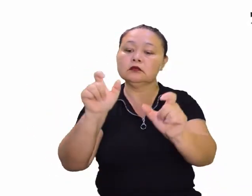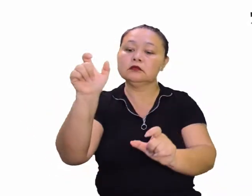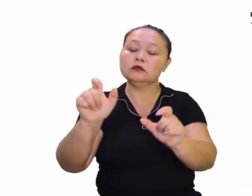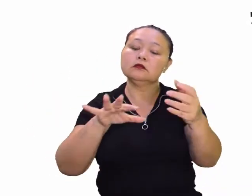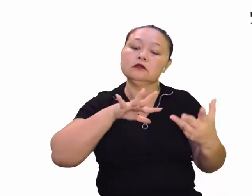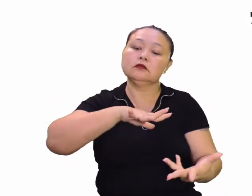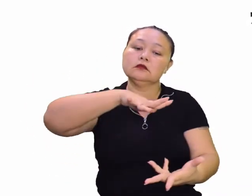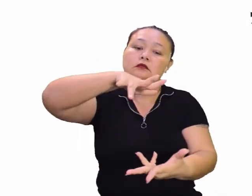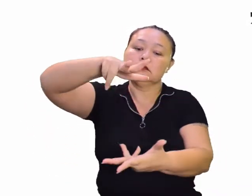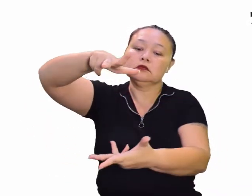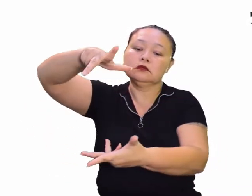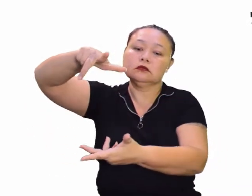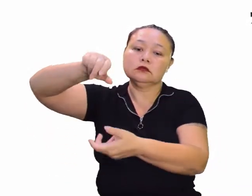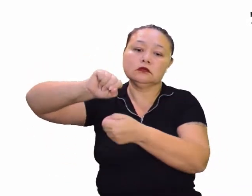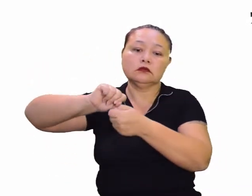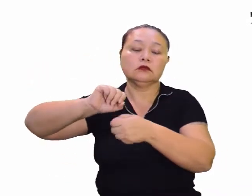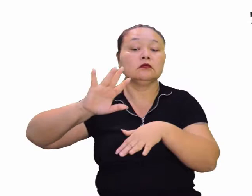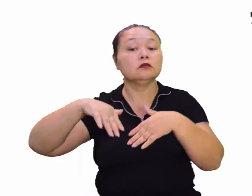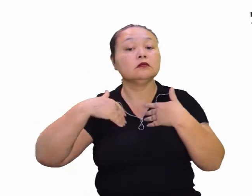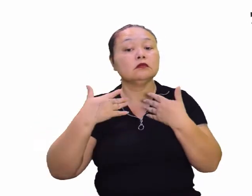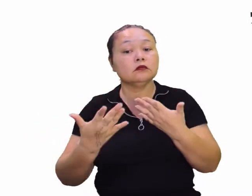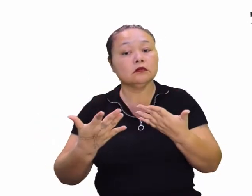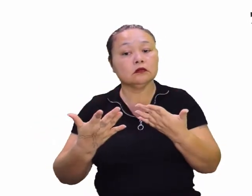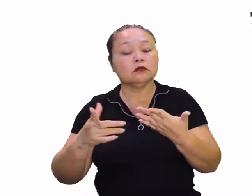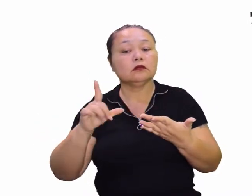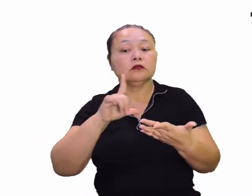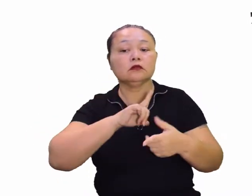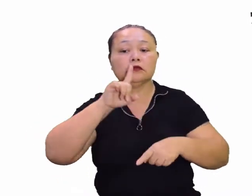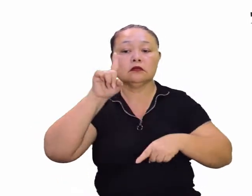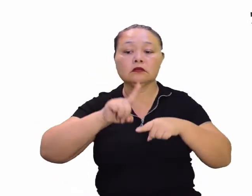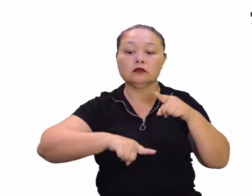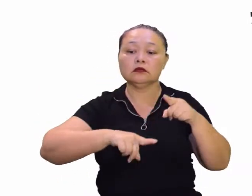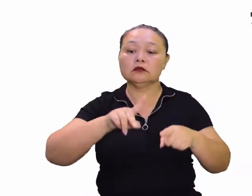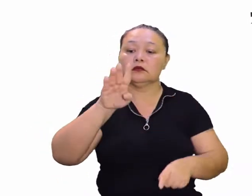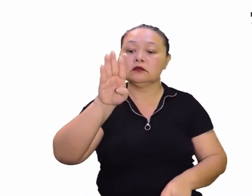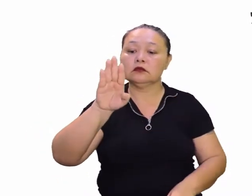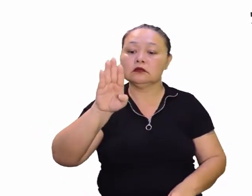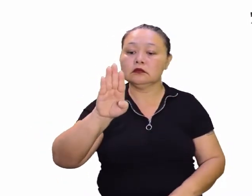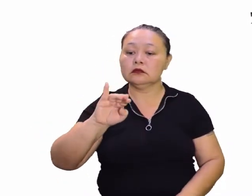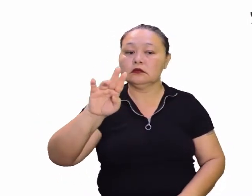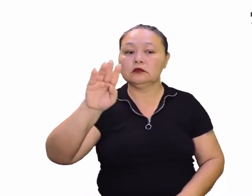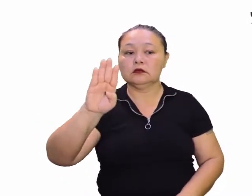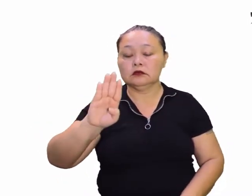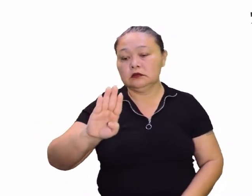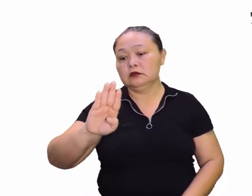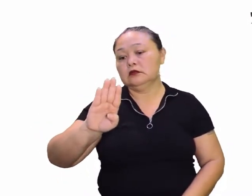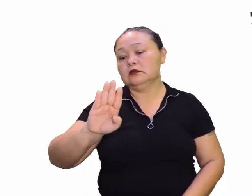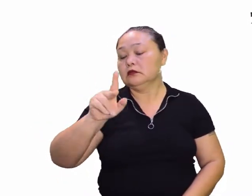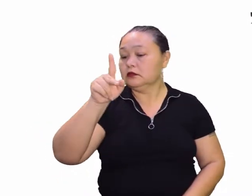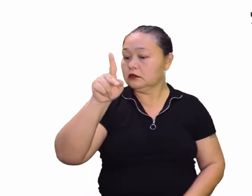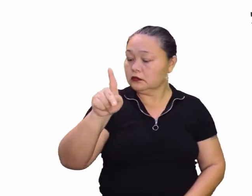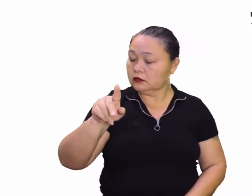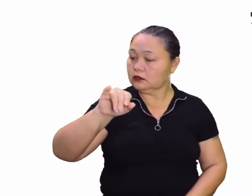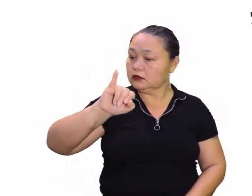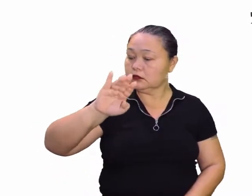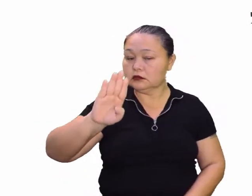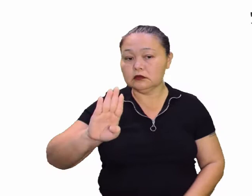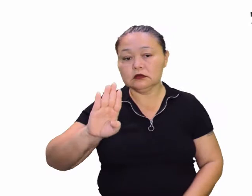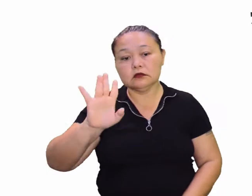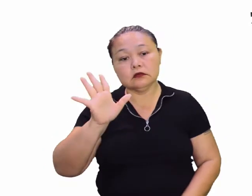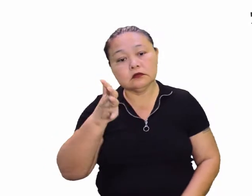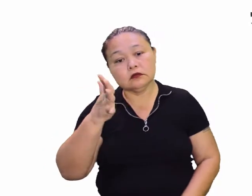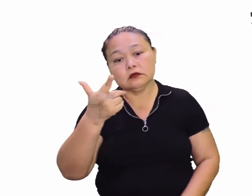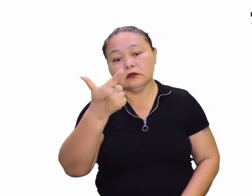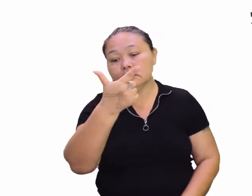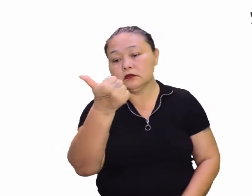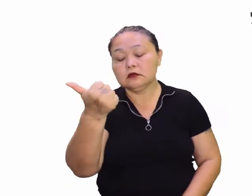da população mundial. Além disso, o Produto Interno Bruto, que é o PIB, é quase aí, galera,